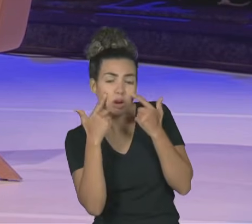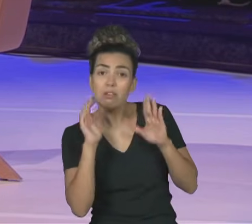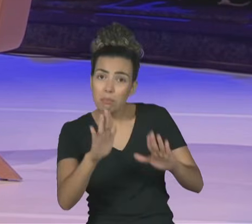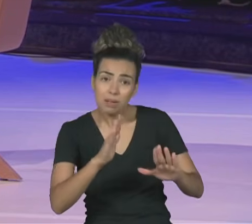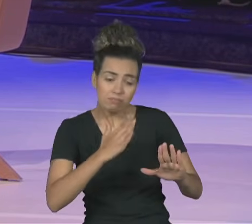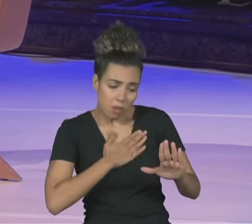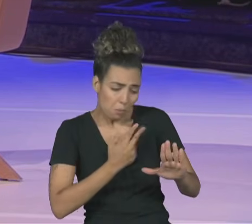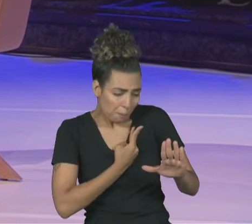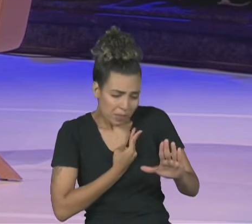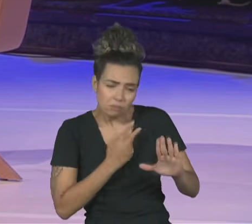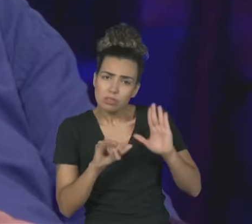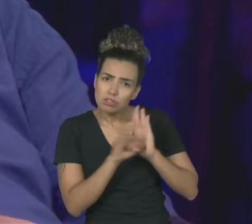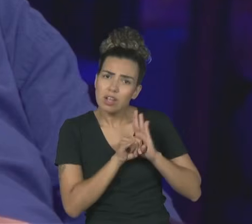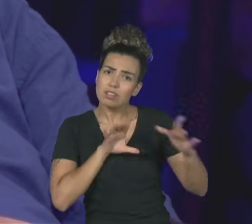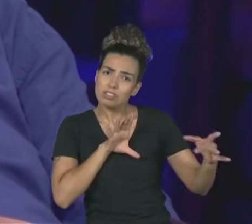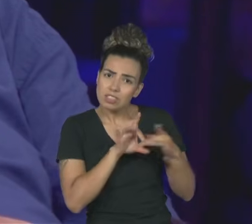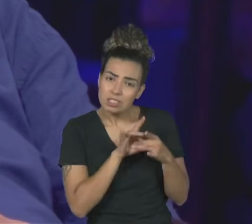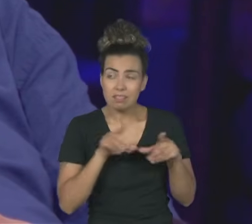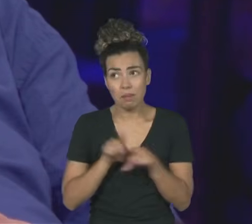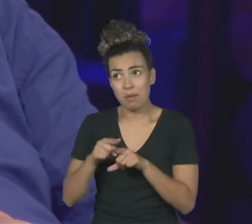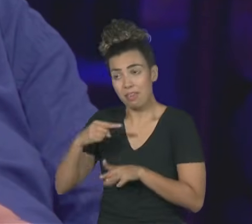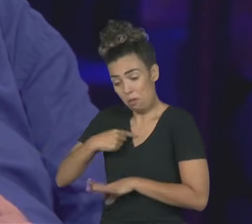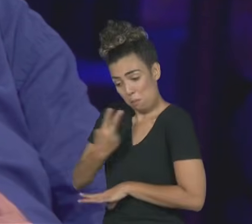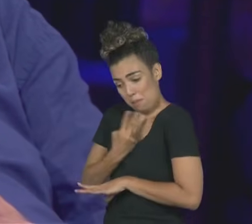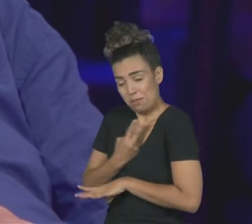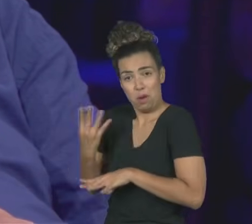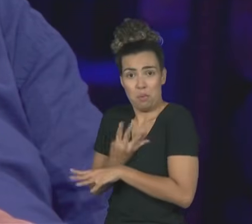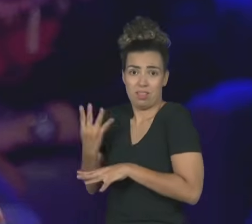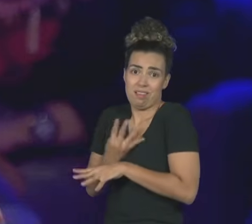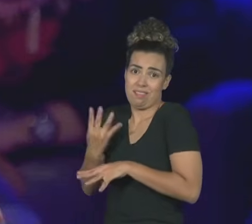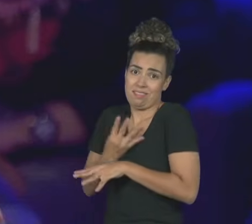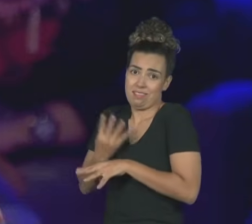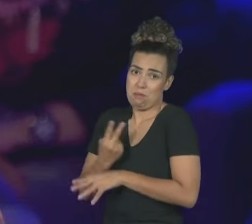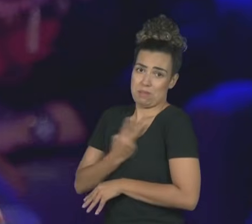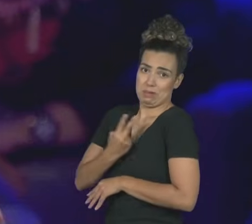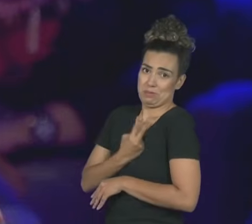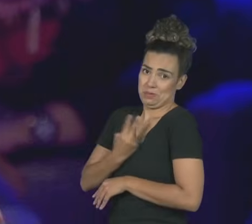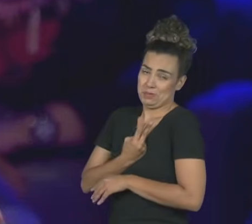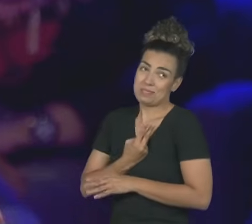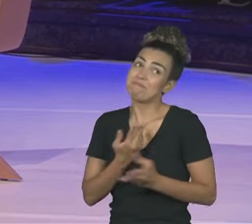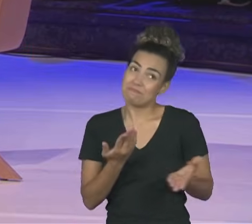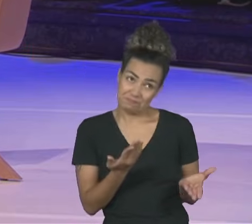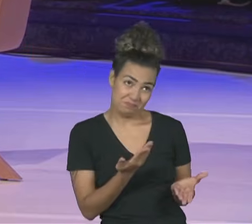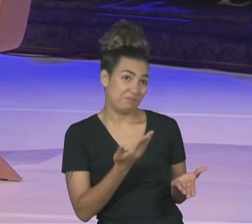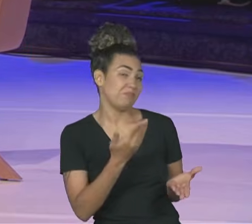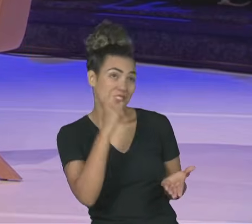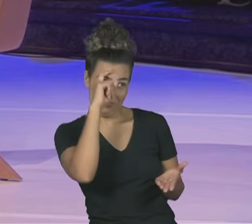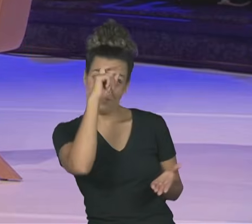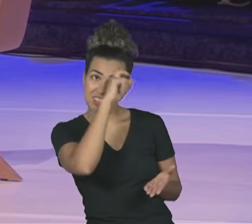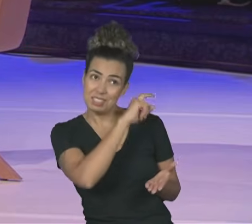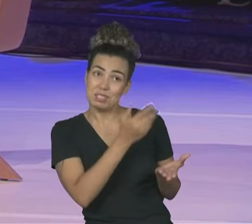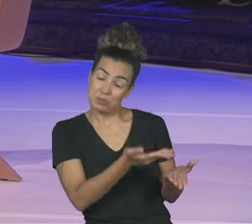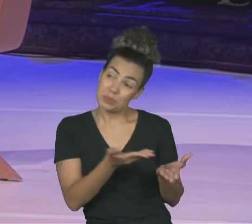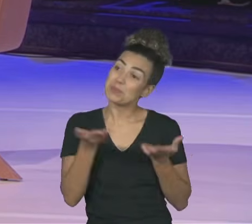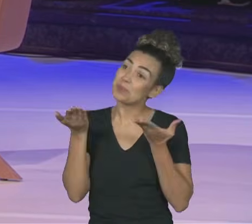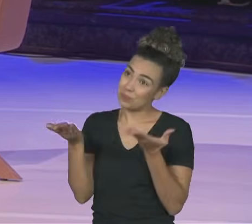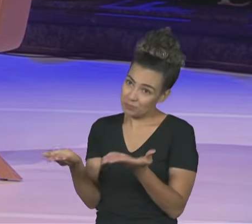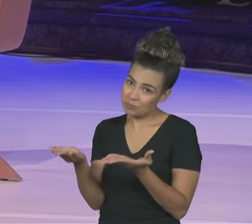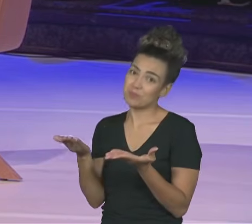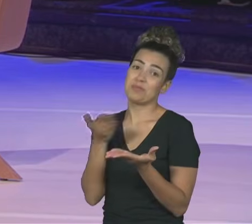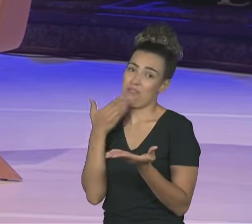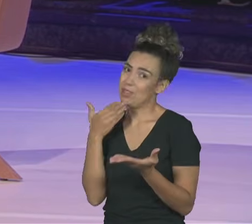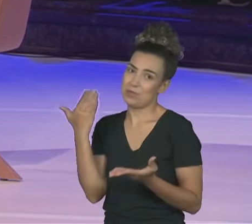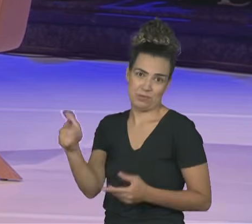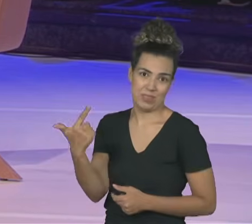E suportar. Né? E suportar você isso, mesmo, né? Que não é fácil, né? Talvez seguindo aí o que a gente estava